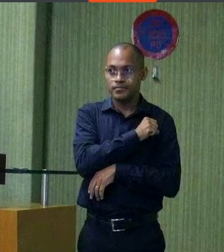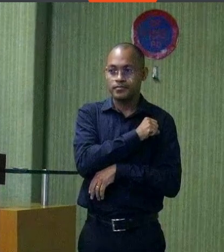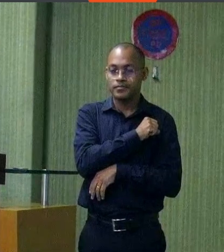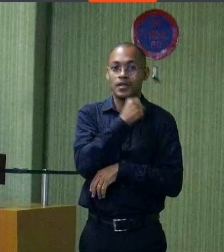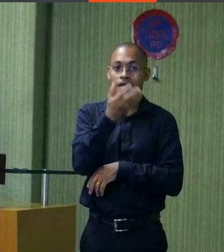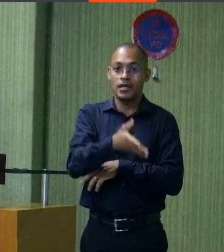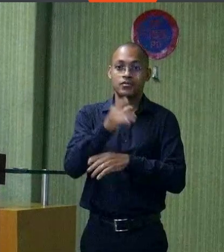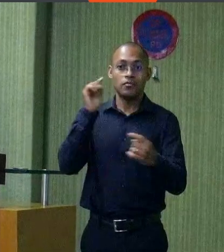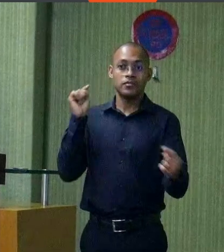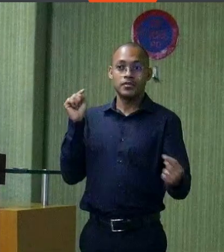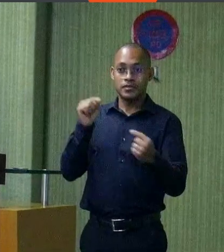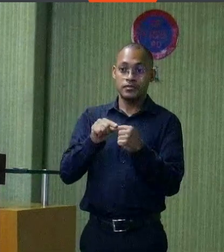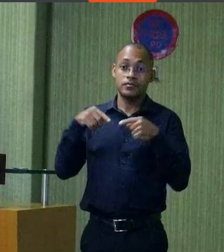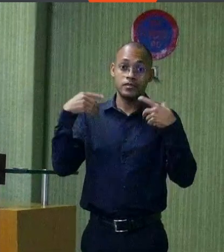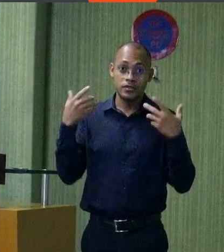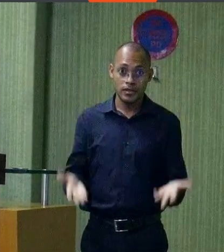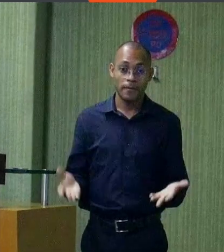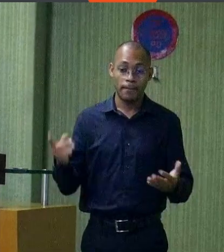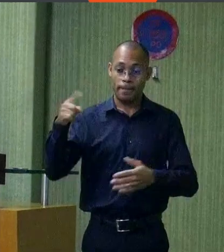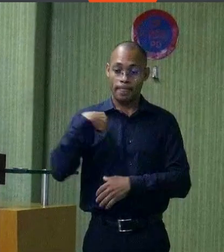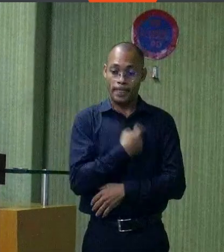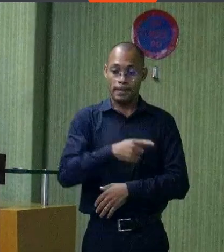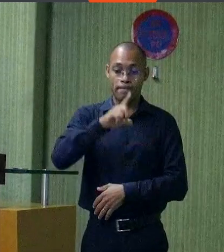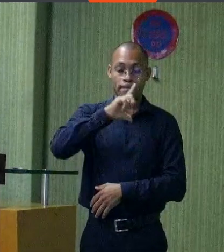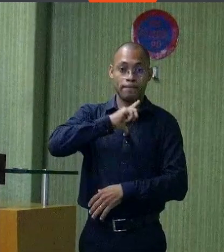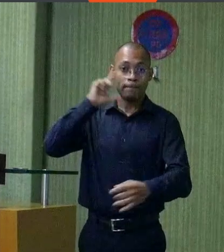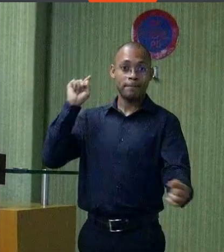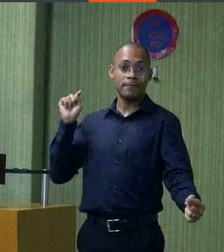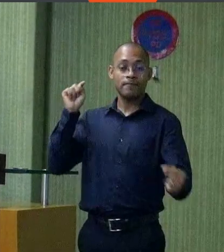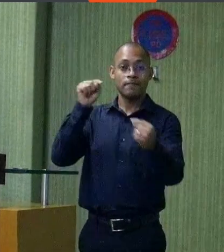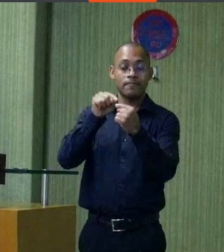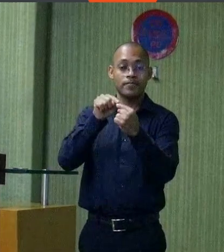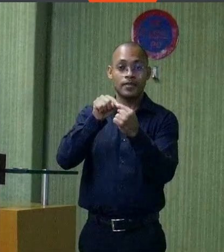objetivos então nós temos um um